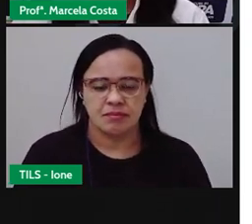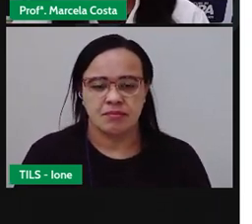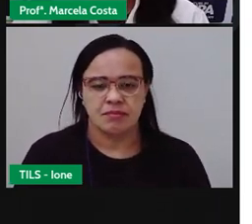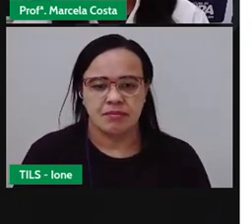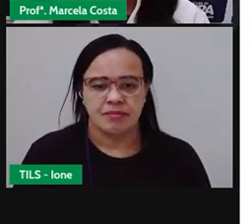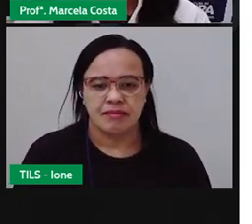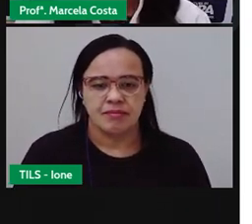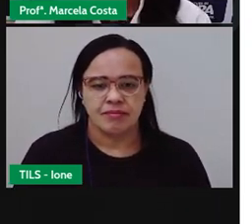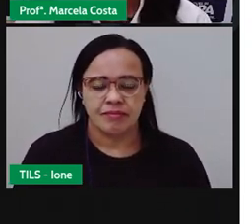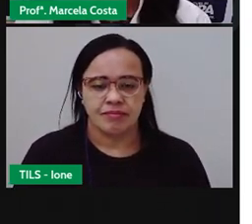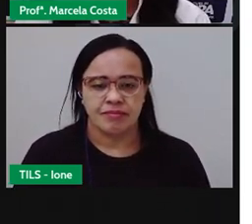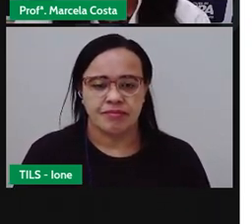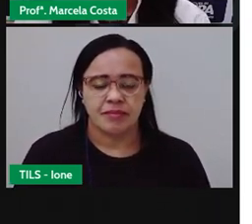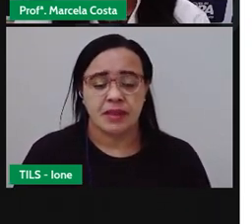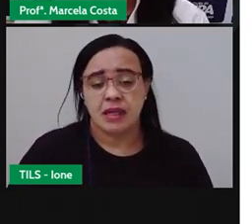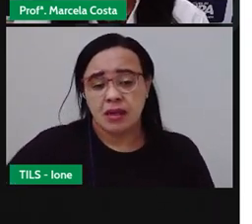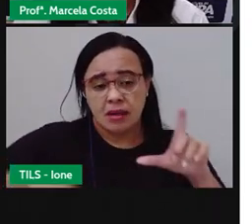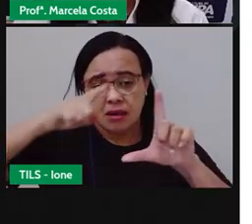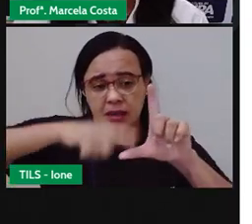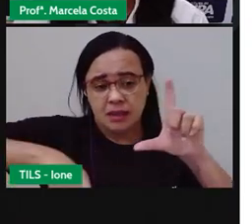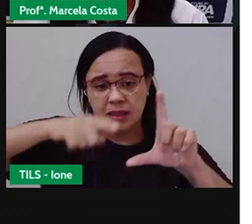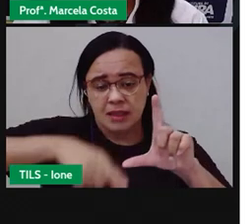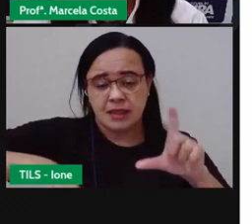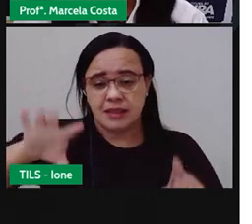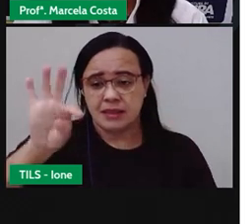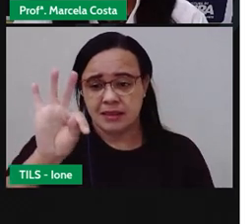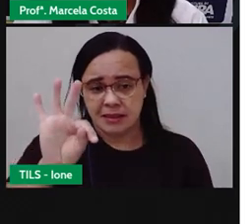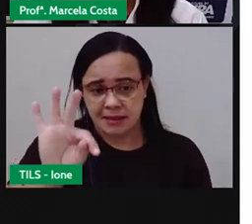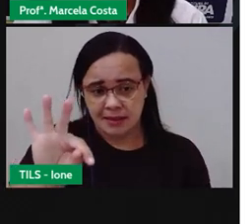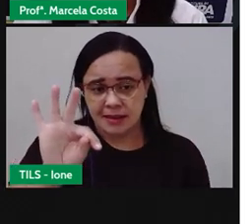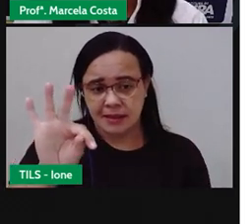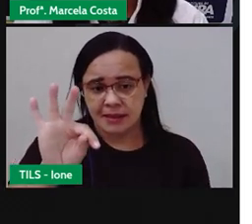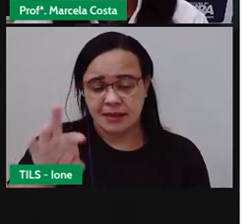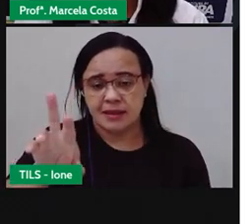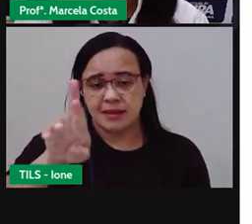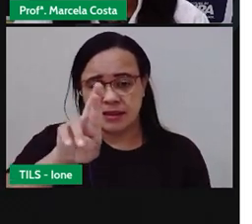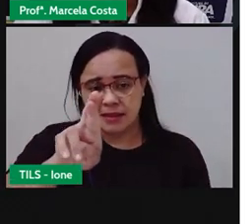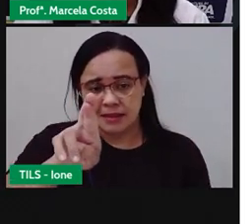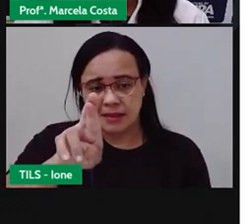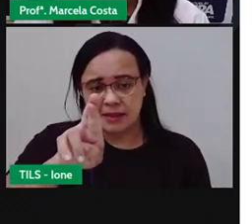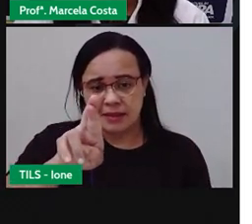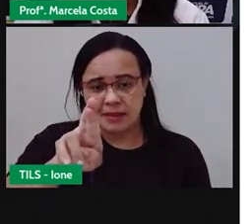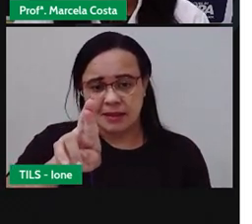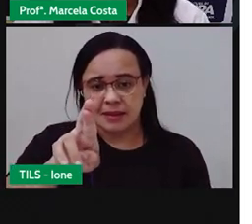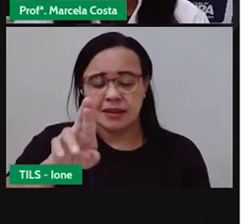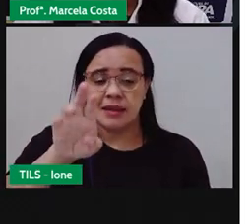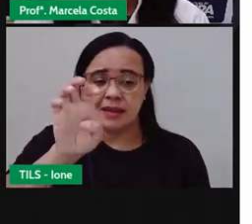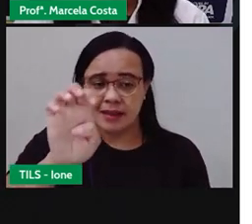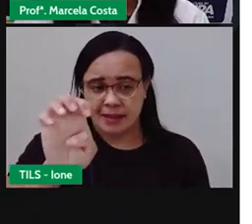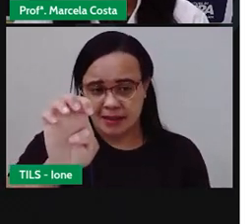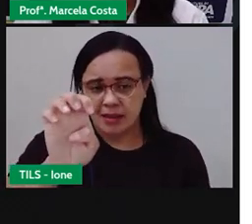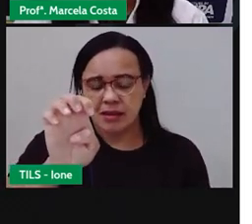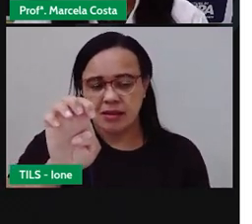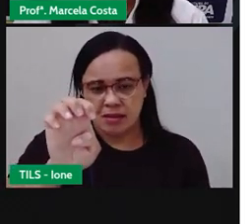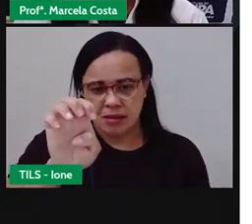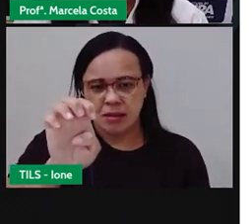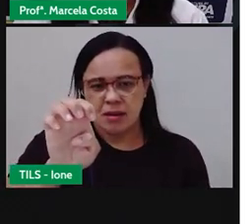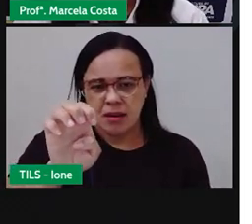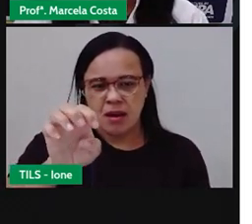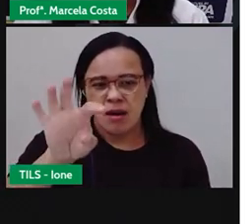palmada por a letra b a letra V e a letra e